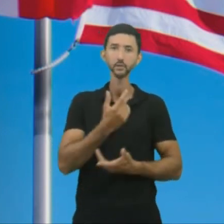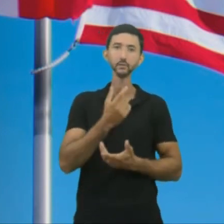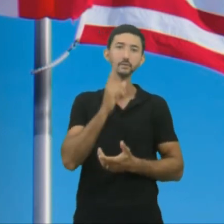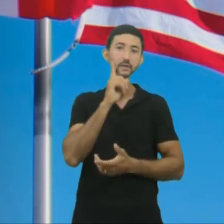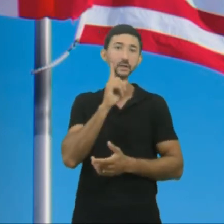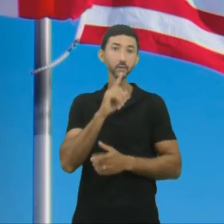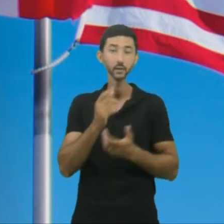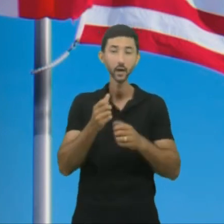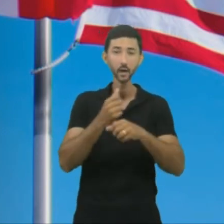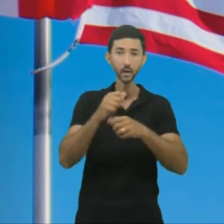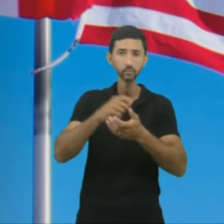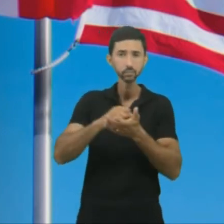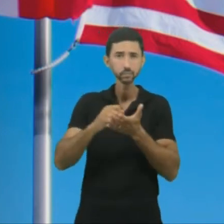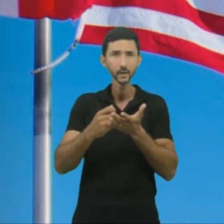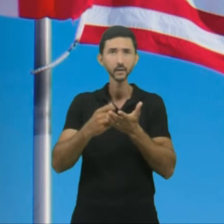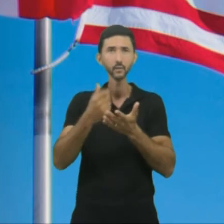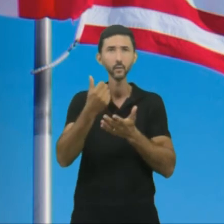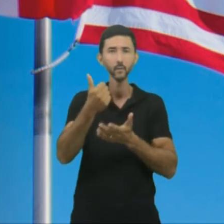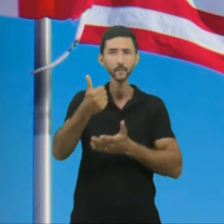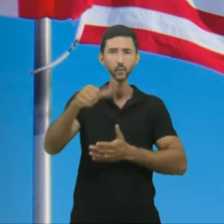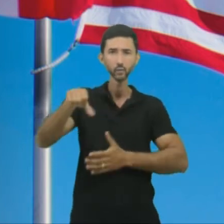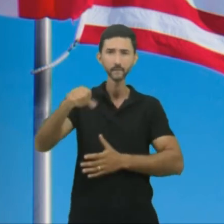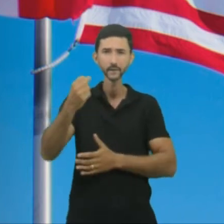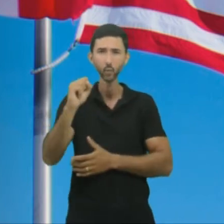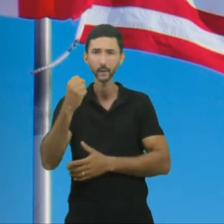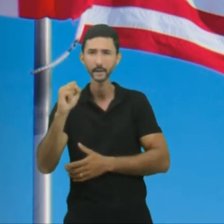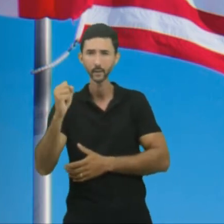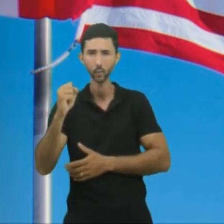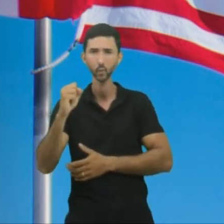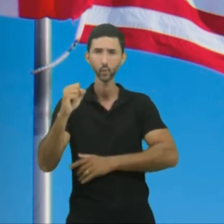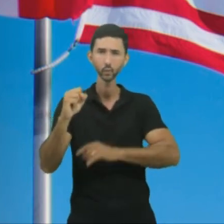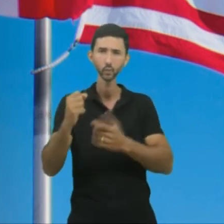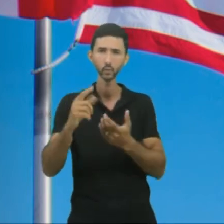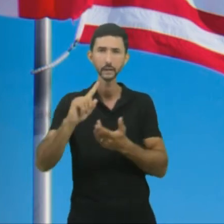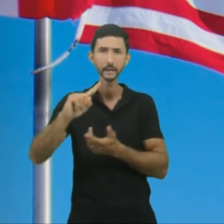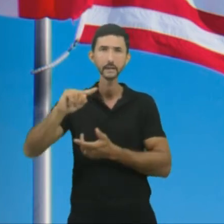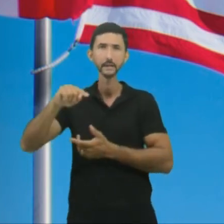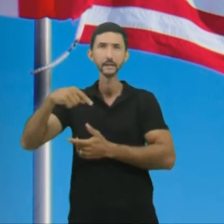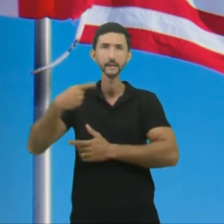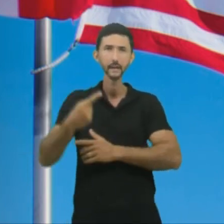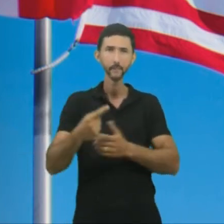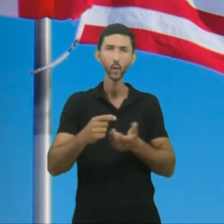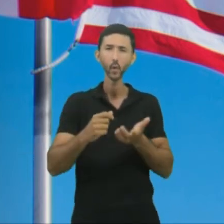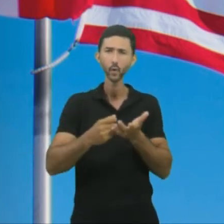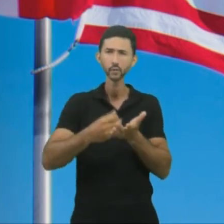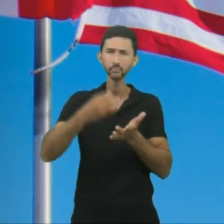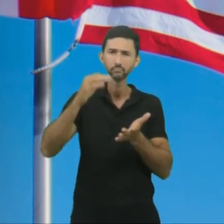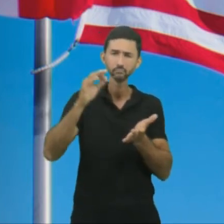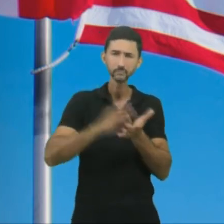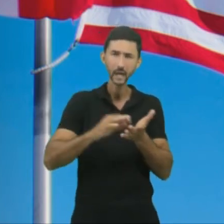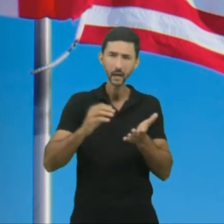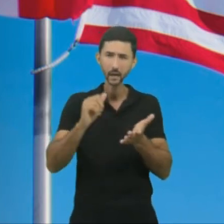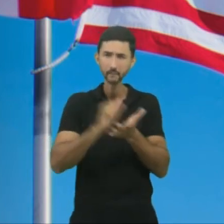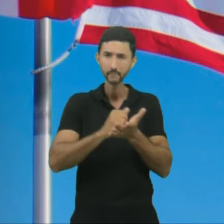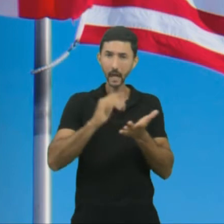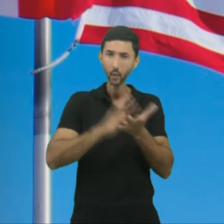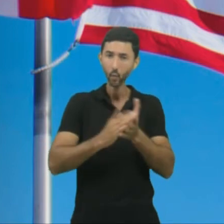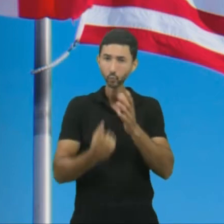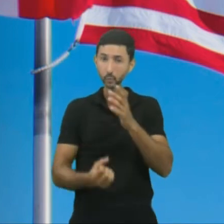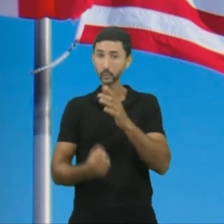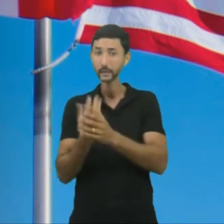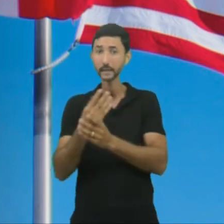em 1988. Tá? E depois é assinado, de fato, o acordo que cria